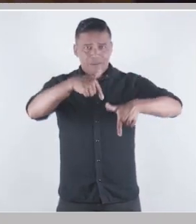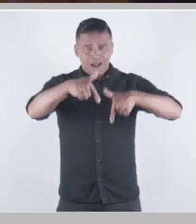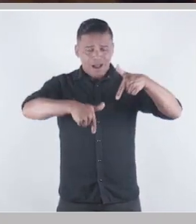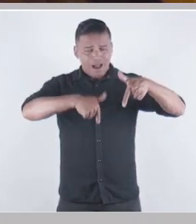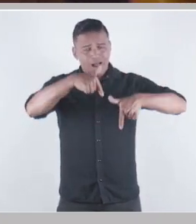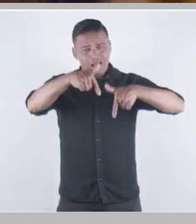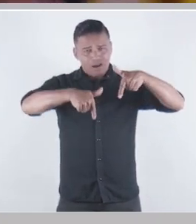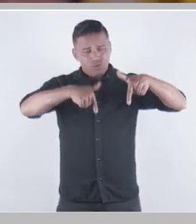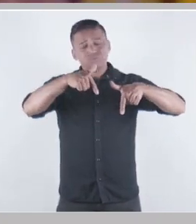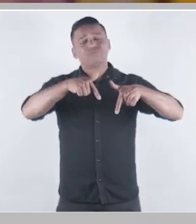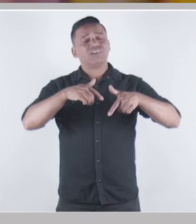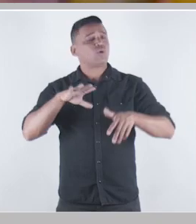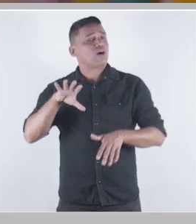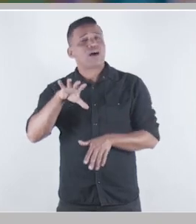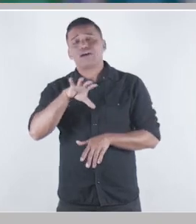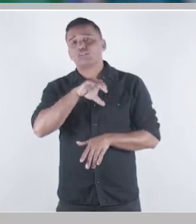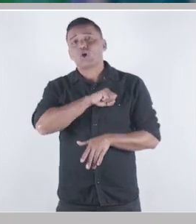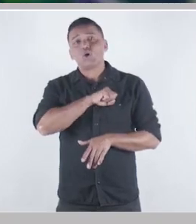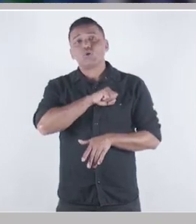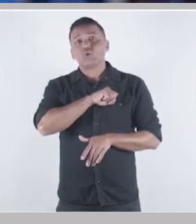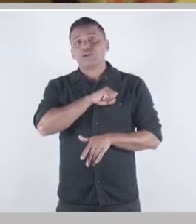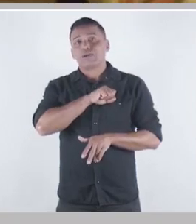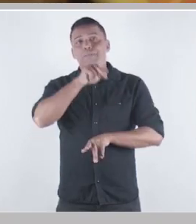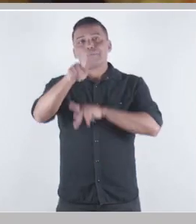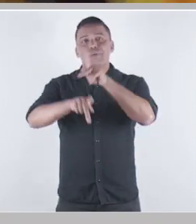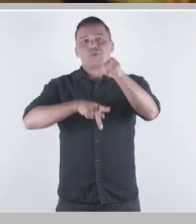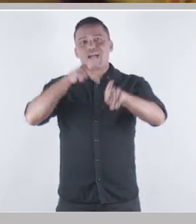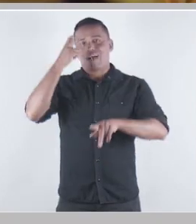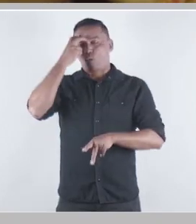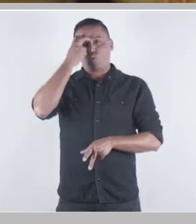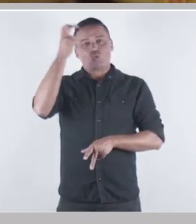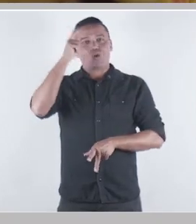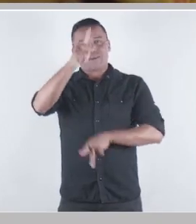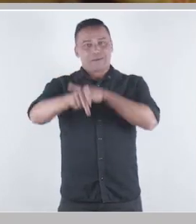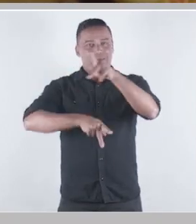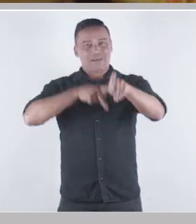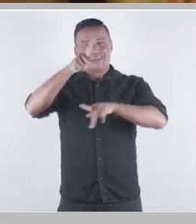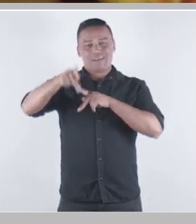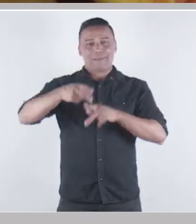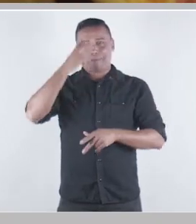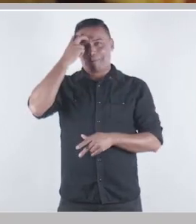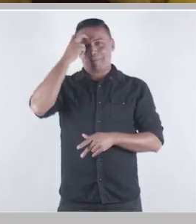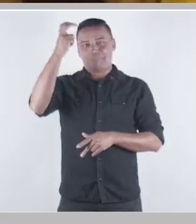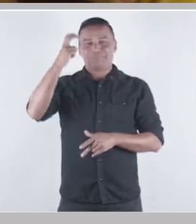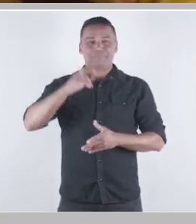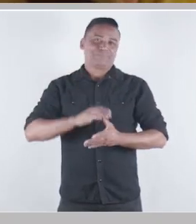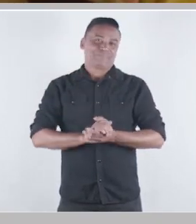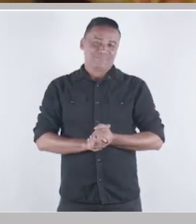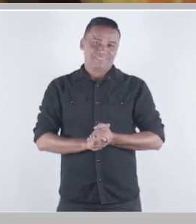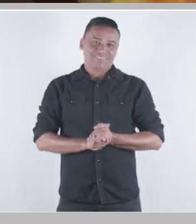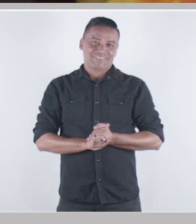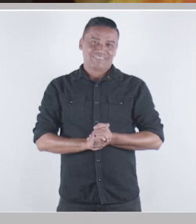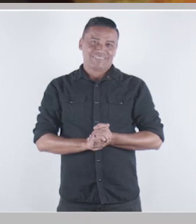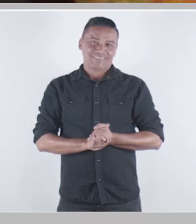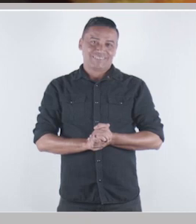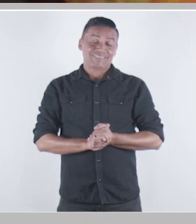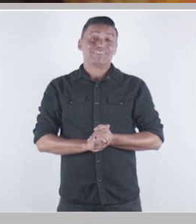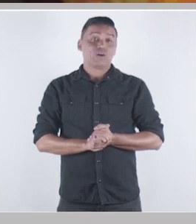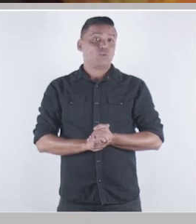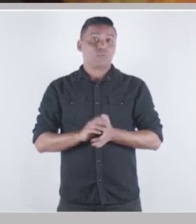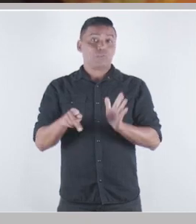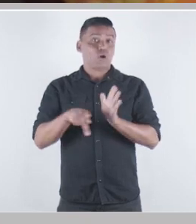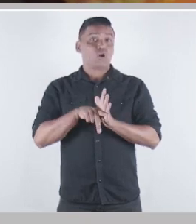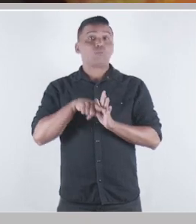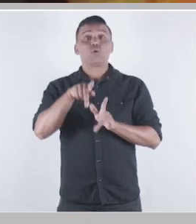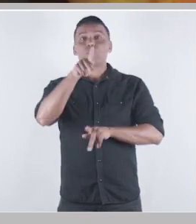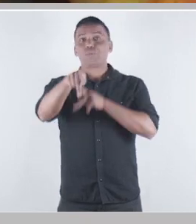assim, de trabalhar a cultura popular também, aquilo que está na boca do povo, né, que